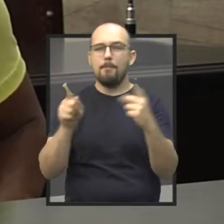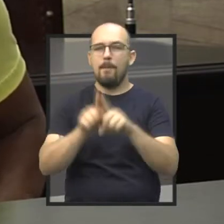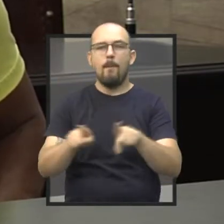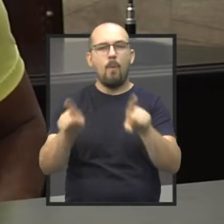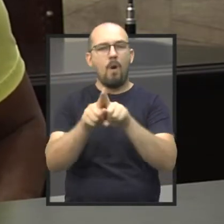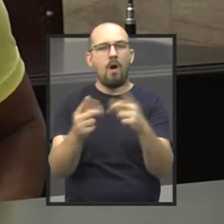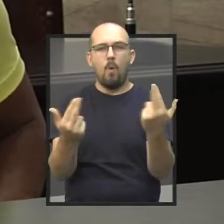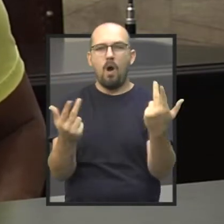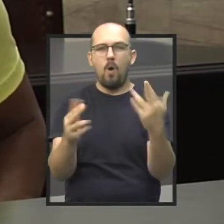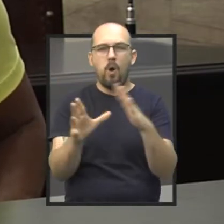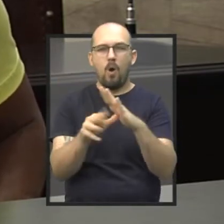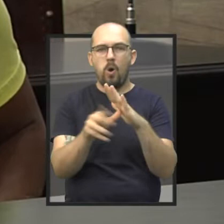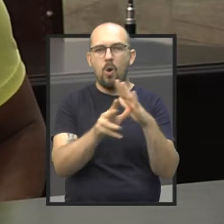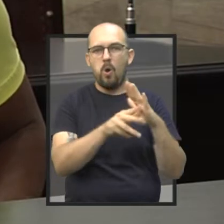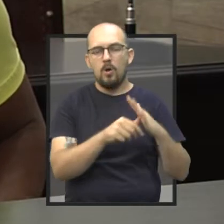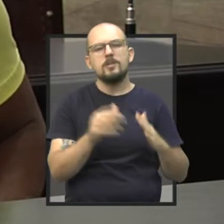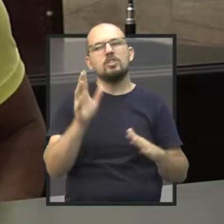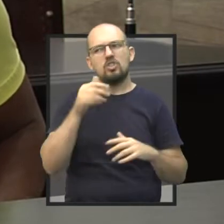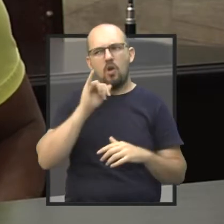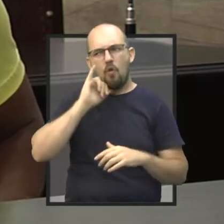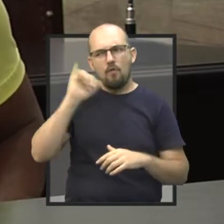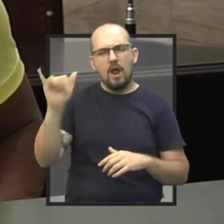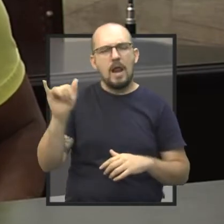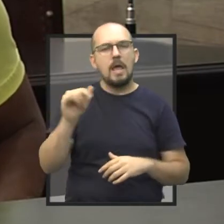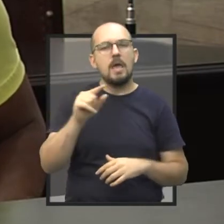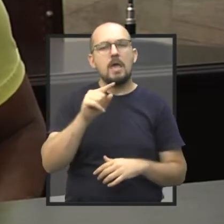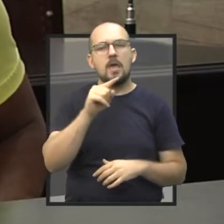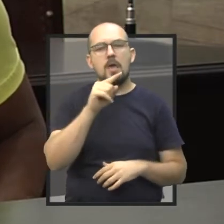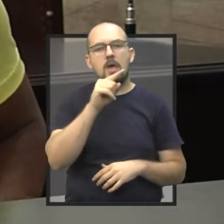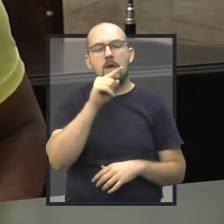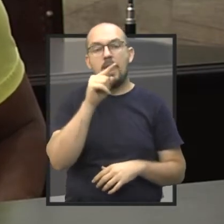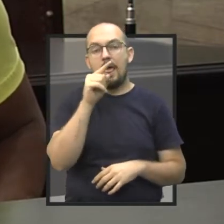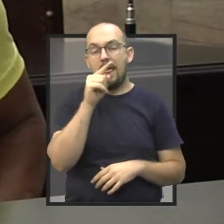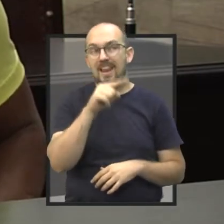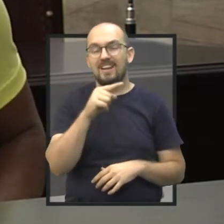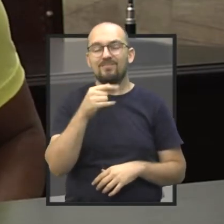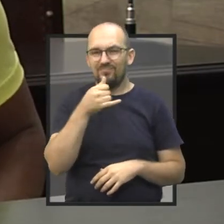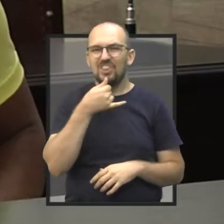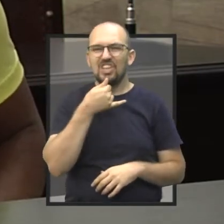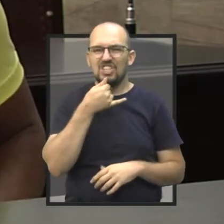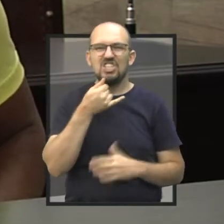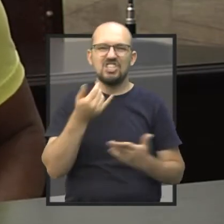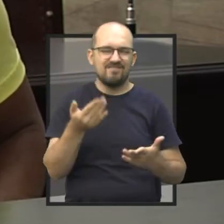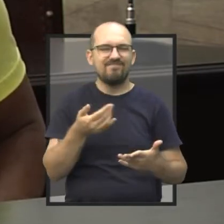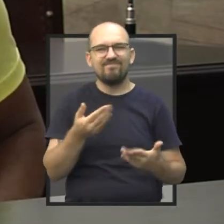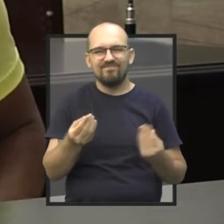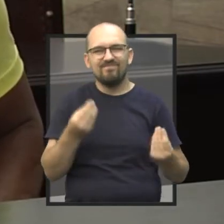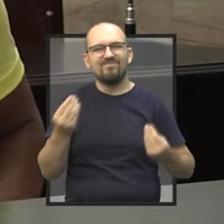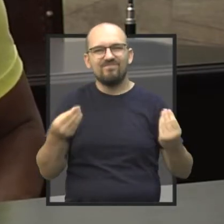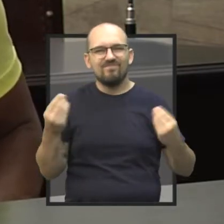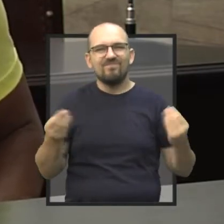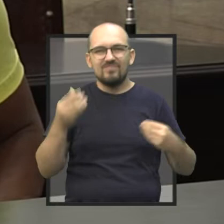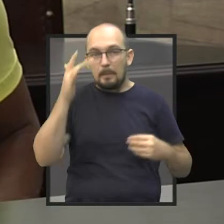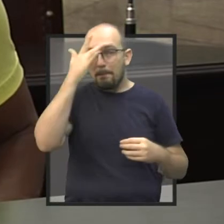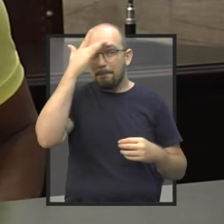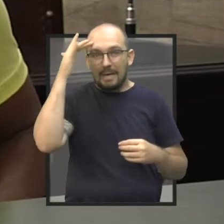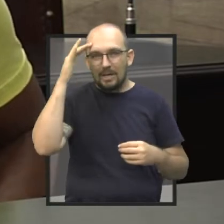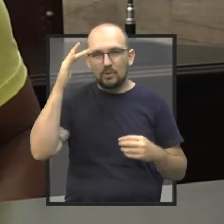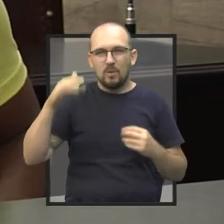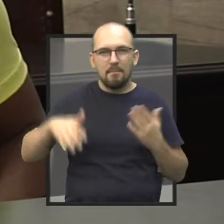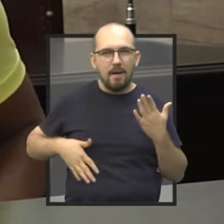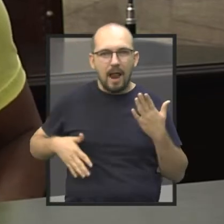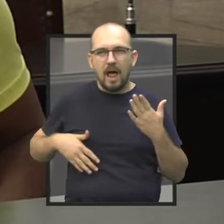que eu falei já para alguém que A gente fica triste, né? De as pessoas